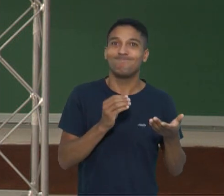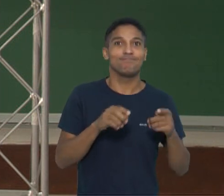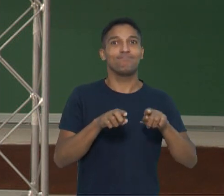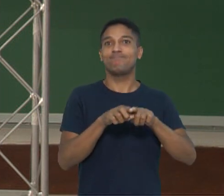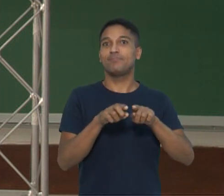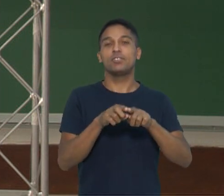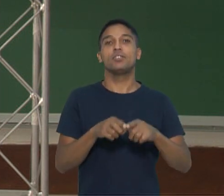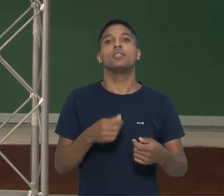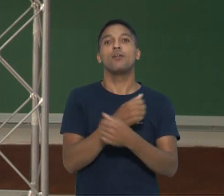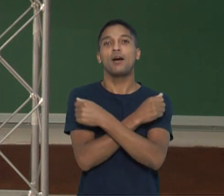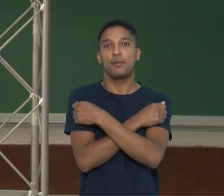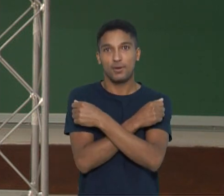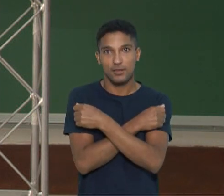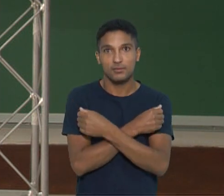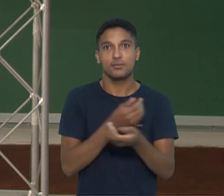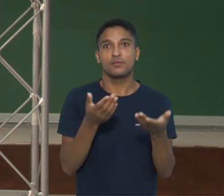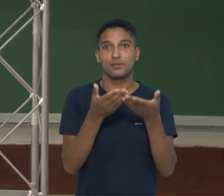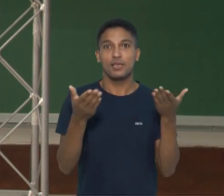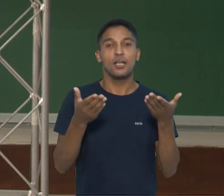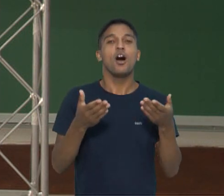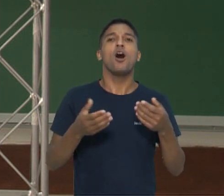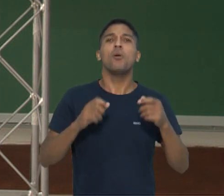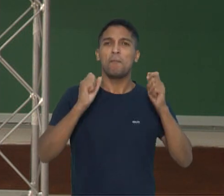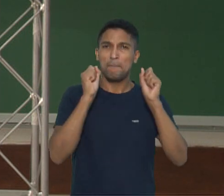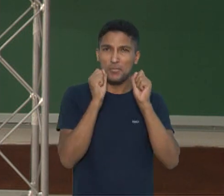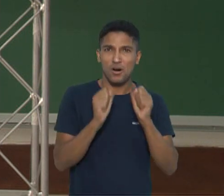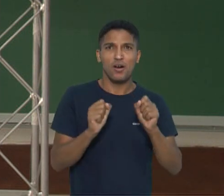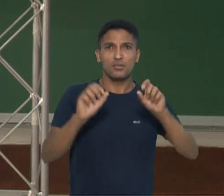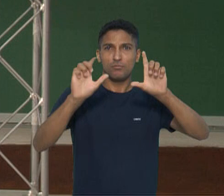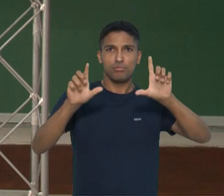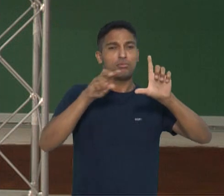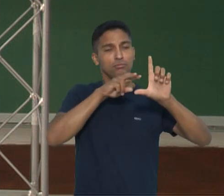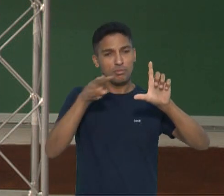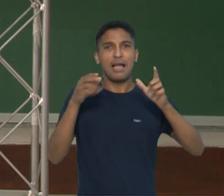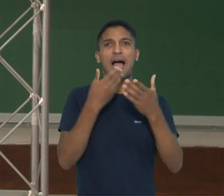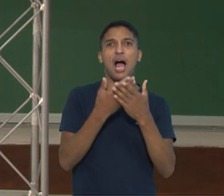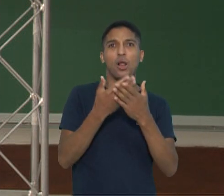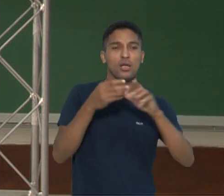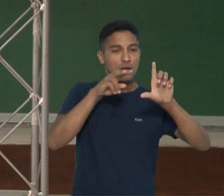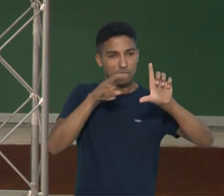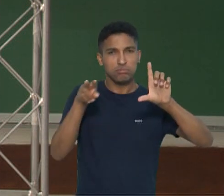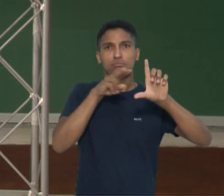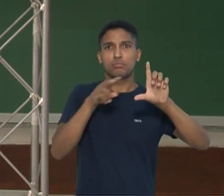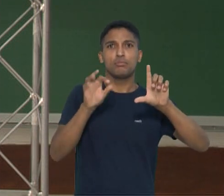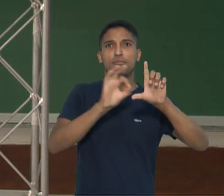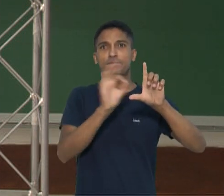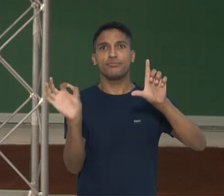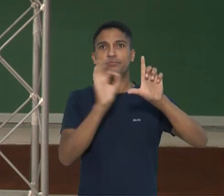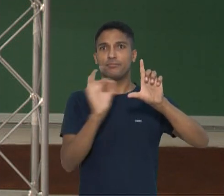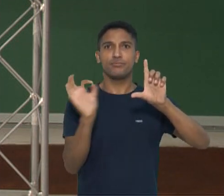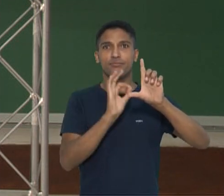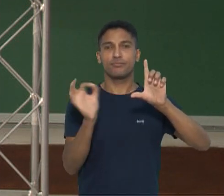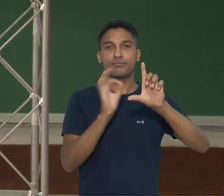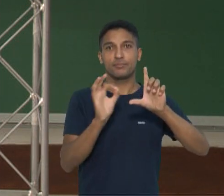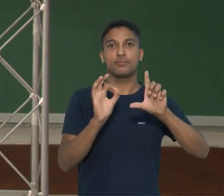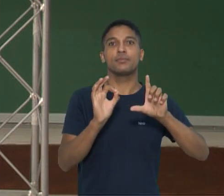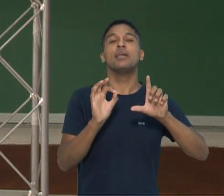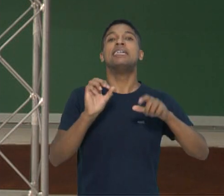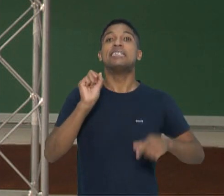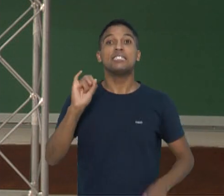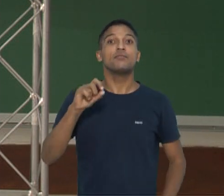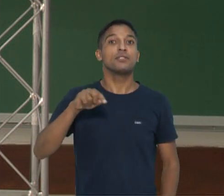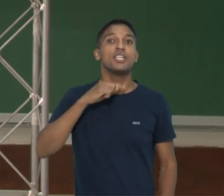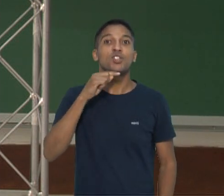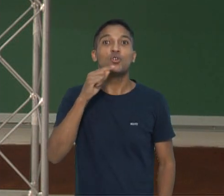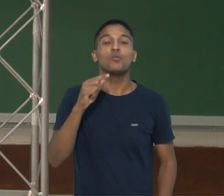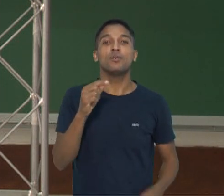Assistam quantas vezes quiserem a aula, olha que beleza, vocês podem repetir, assistir. E se tiverem dúvidas, coloquem no mural da sala de aula